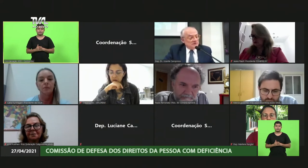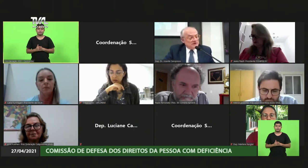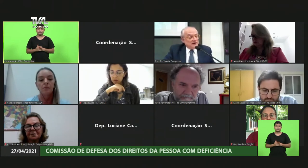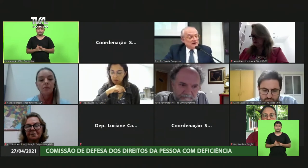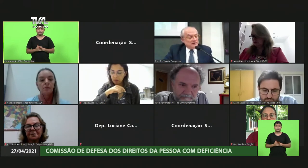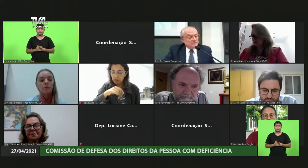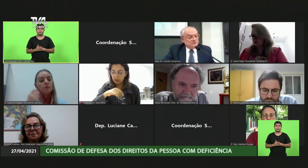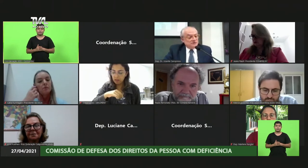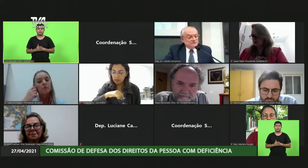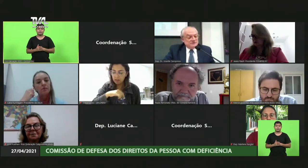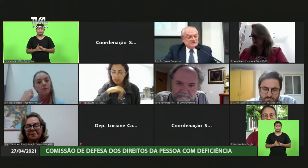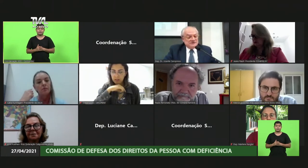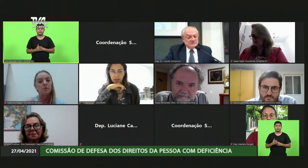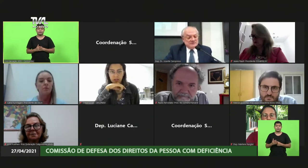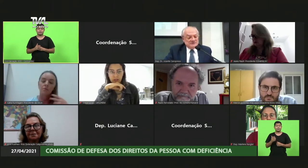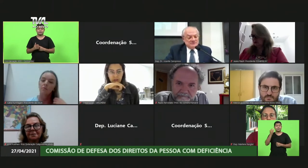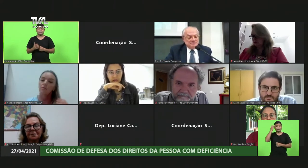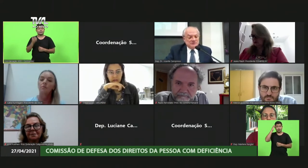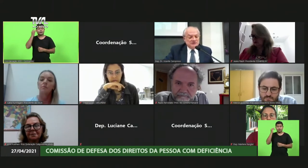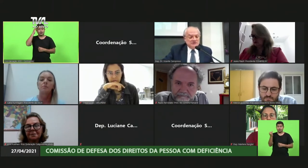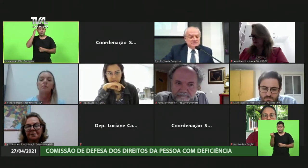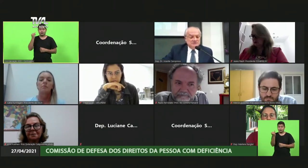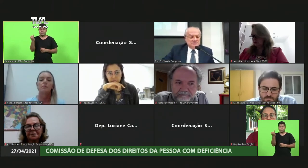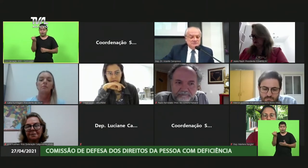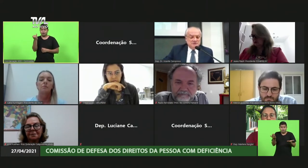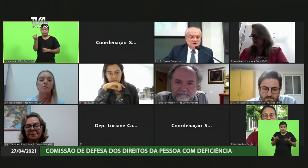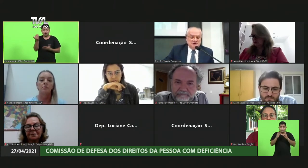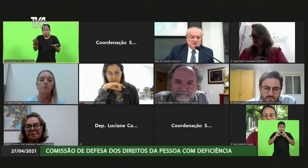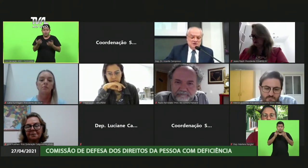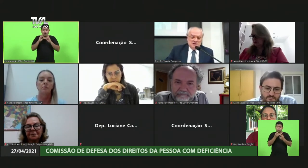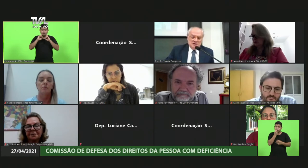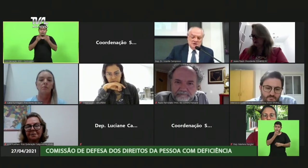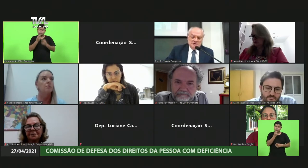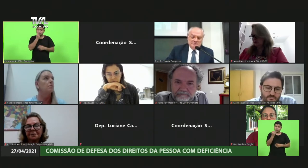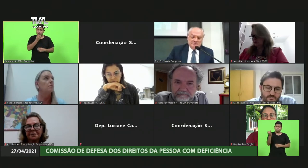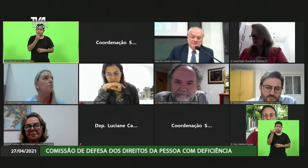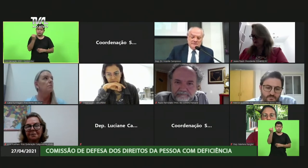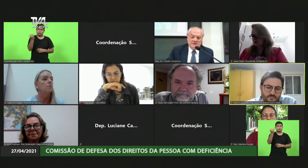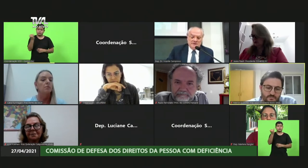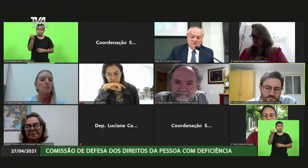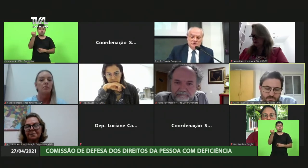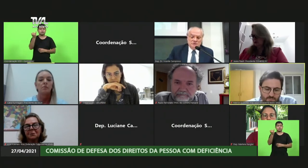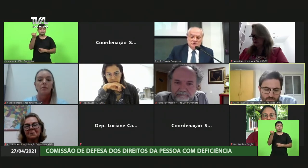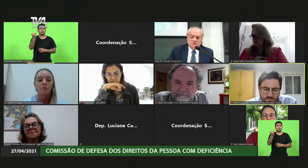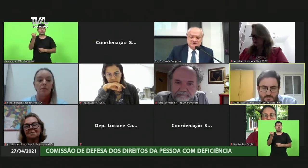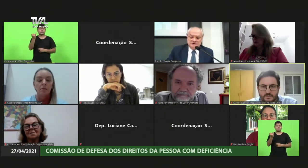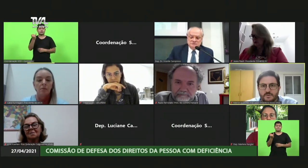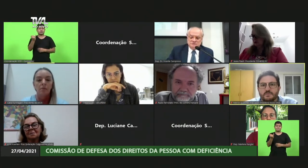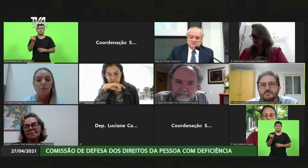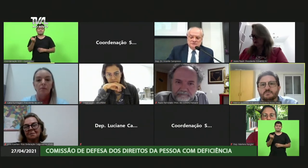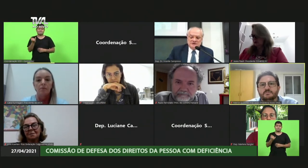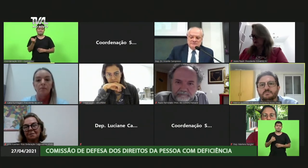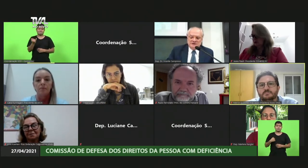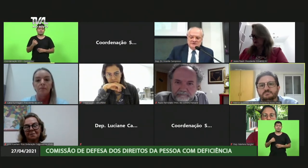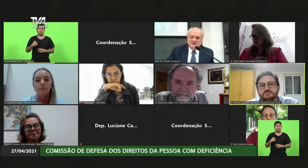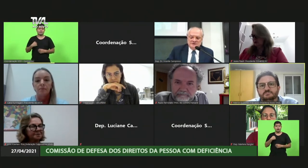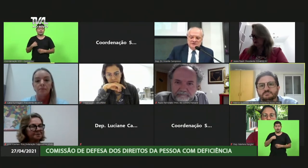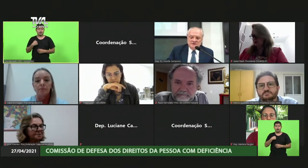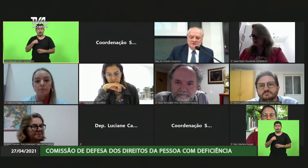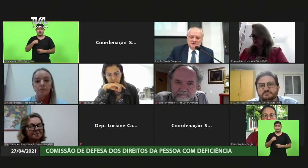Eu acho que a reunião foi extremamente importante e eu considero